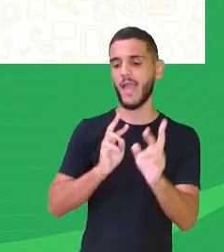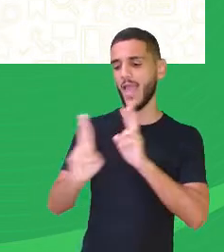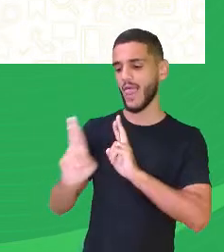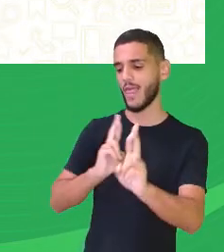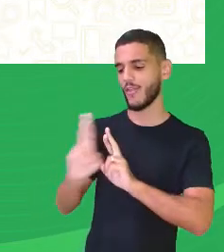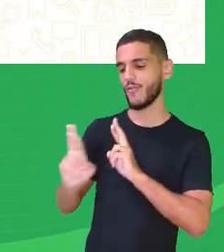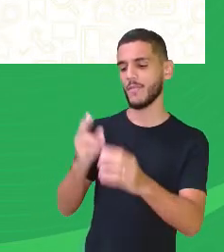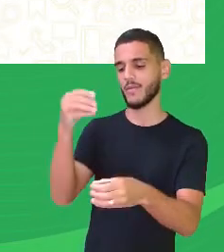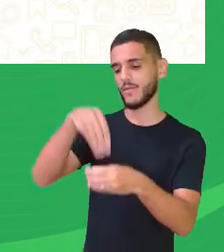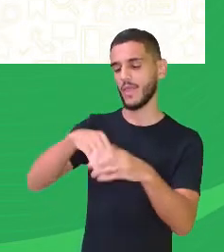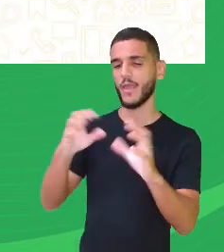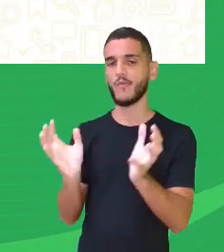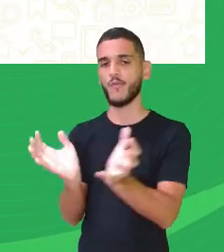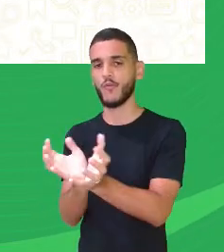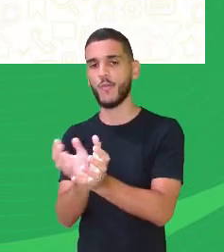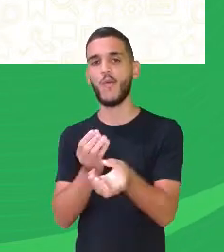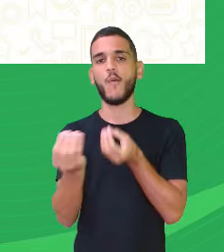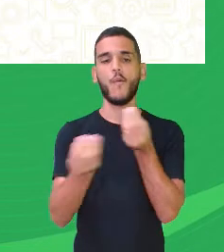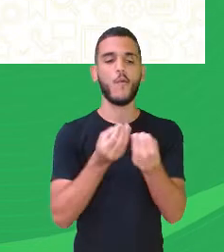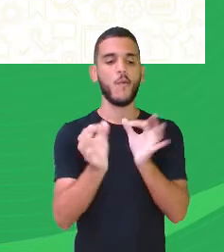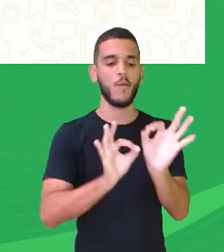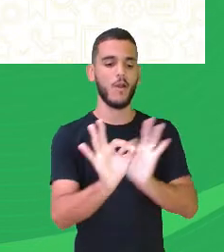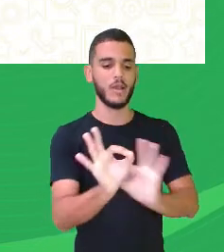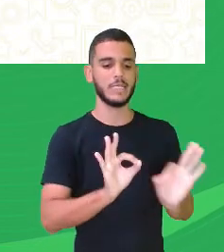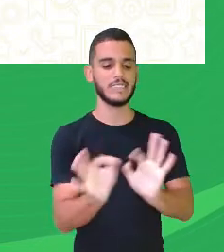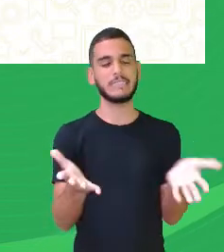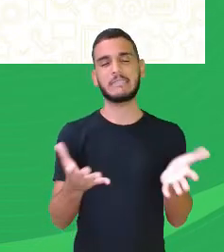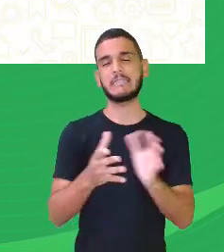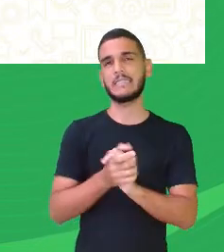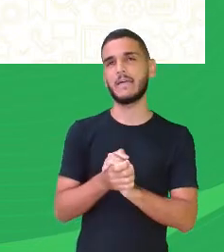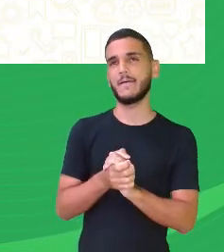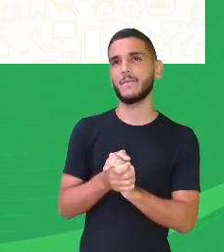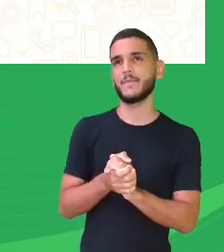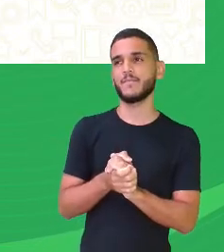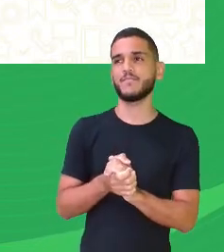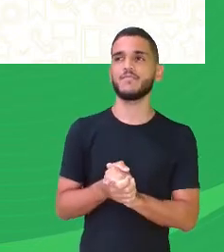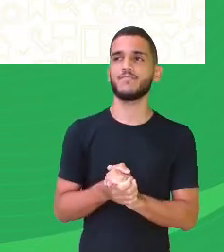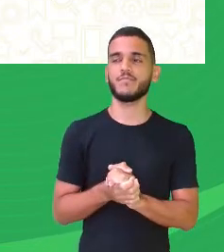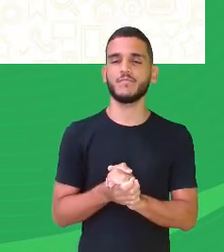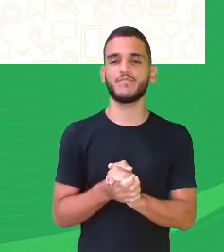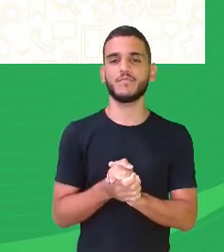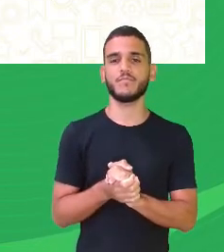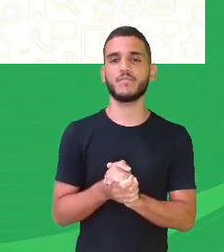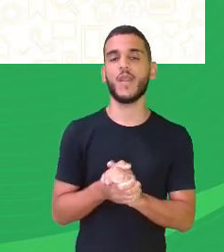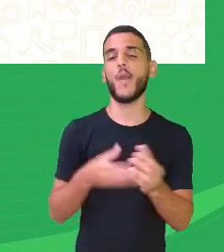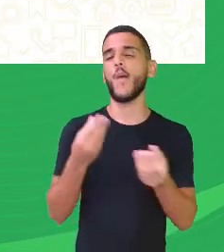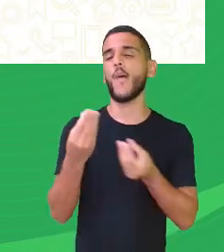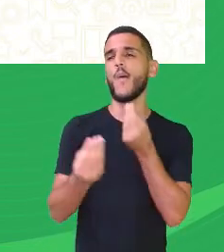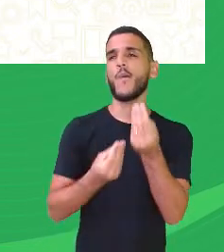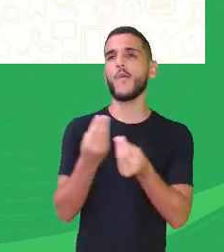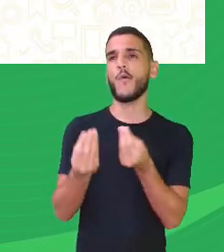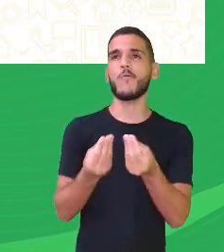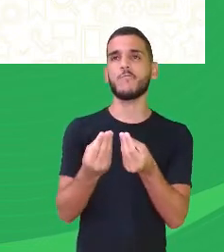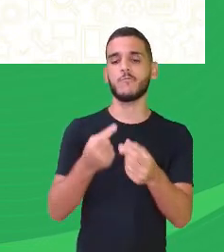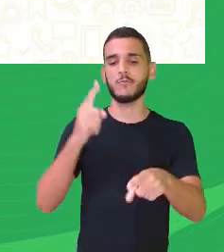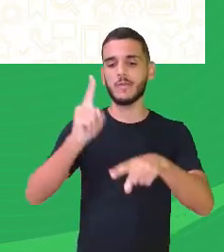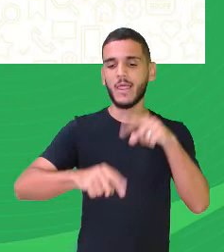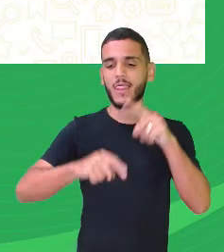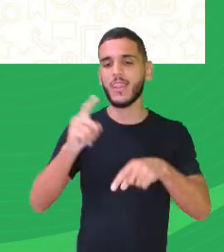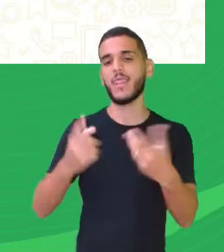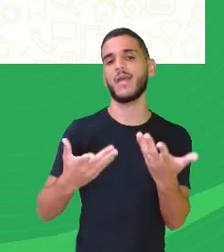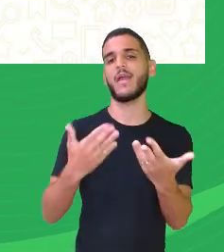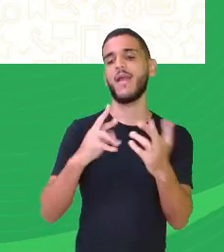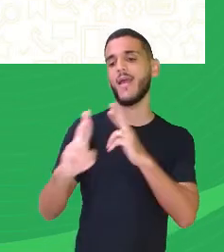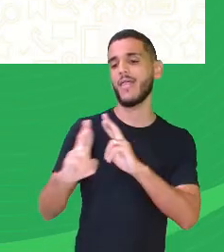Como ele vive, como ele organiza os aspectos de integração com o outro, os aspectos de integração com o material que está